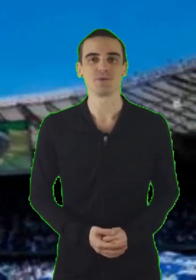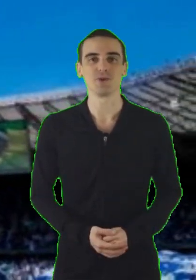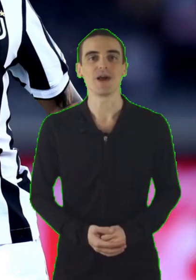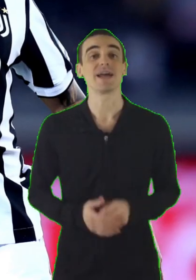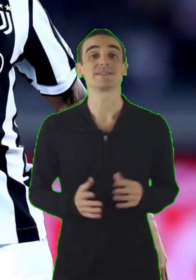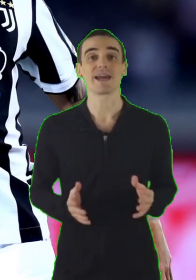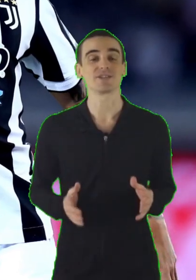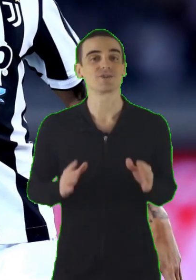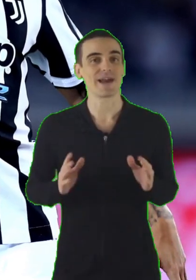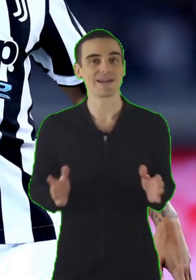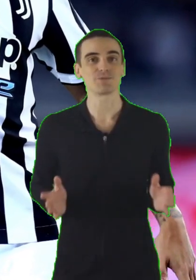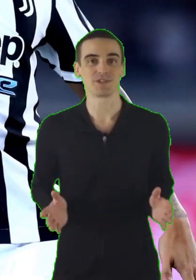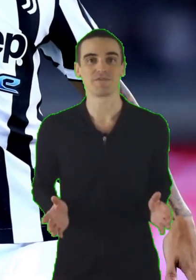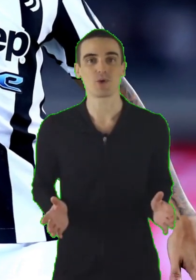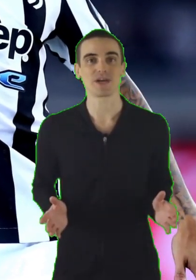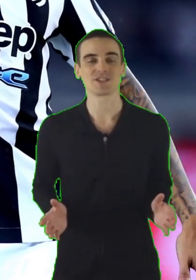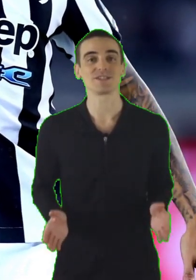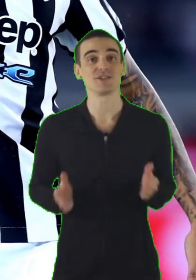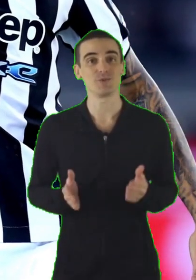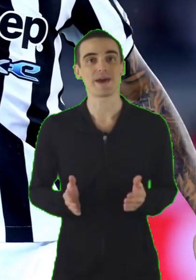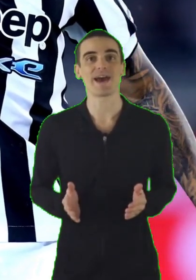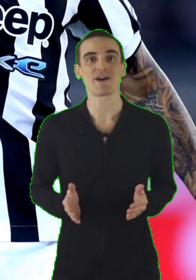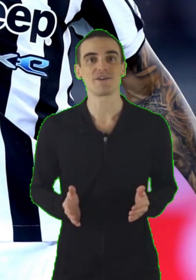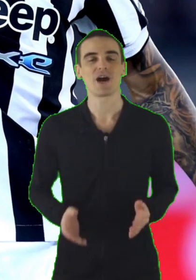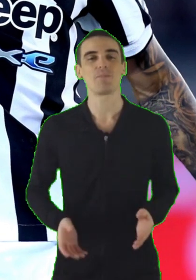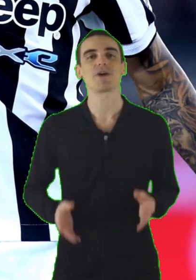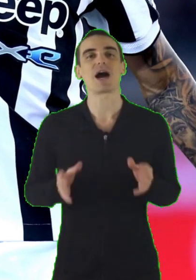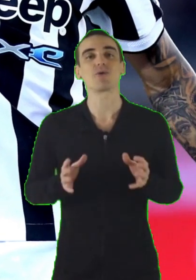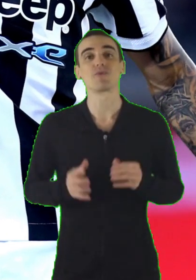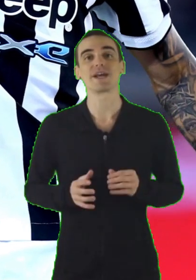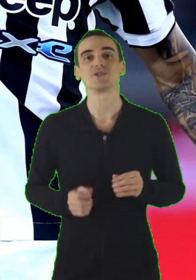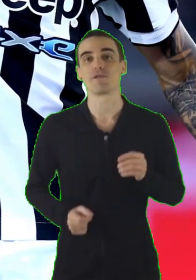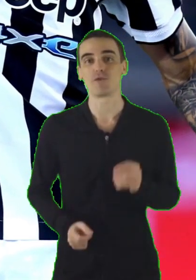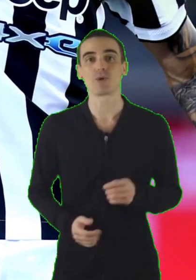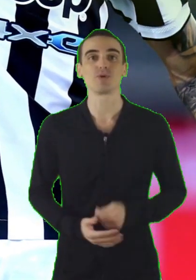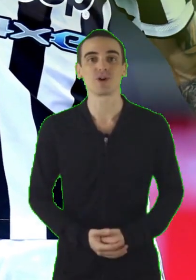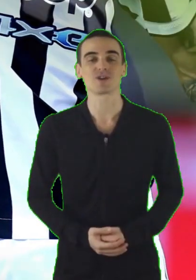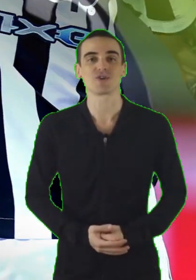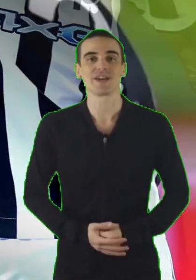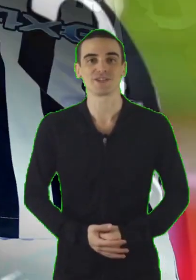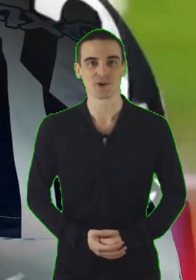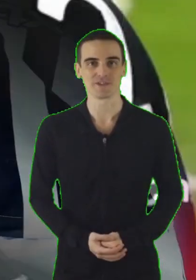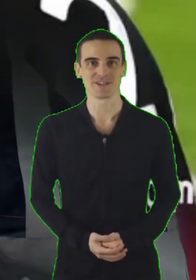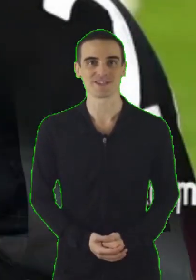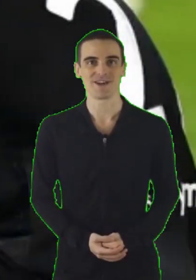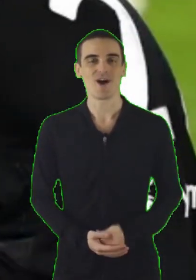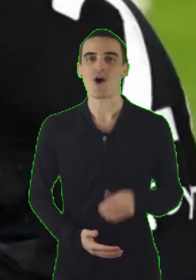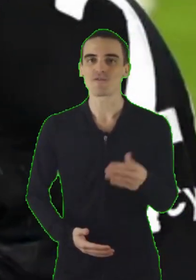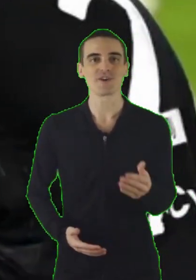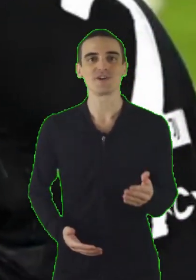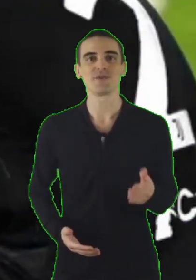Continuando, Caio Jorge fecha com um dos maiores clubes do Brasil. O atleta não vinha tendo muitas oportunidades no campeonato